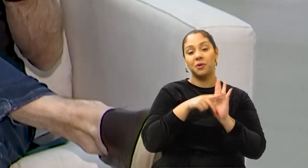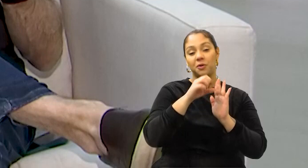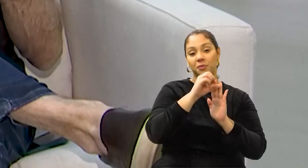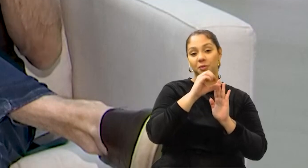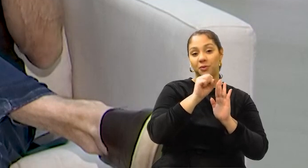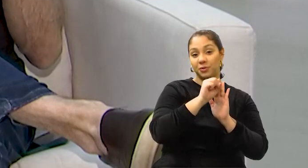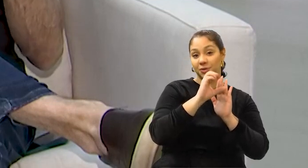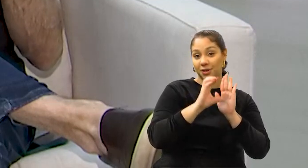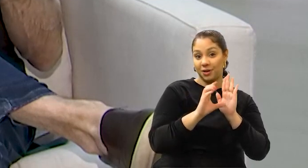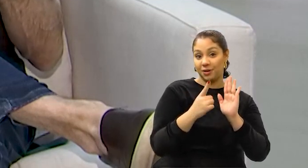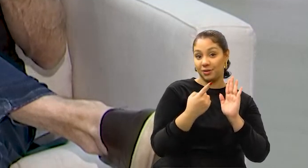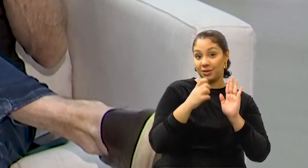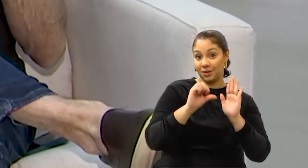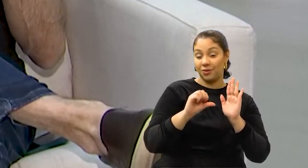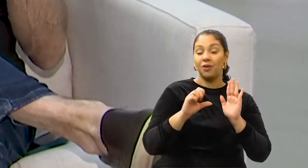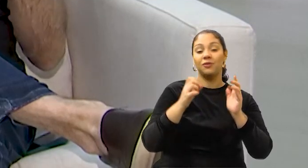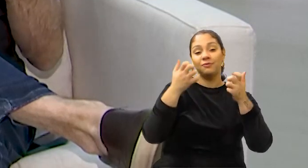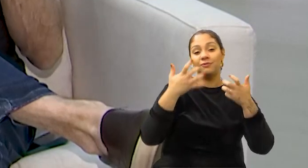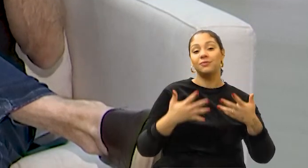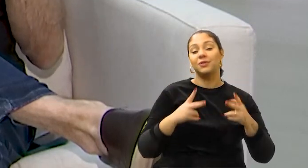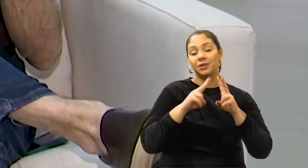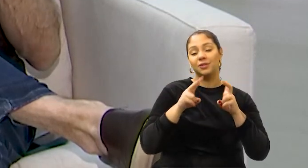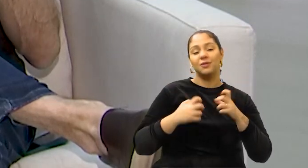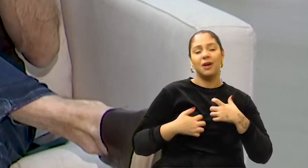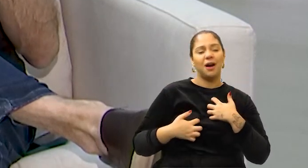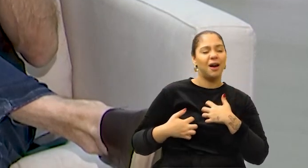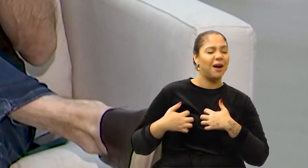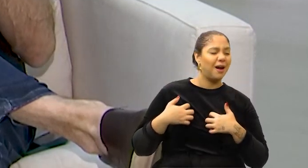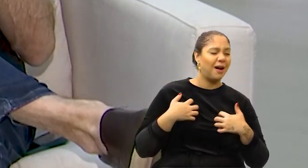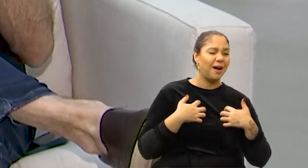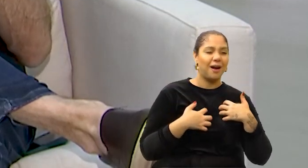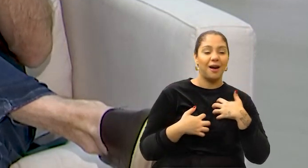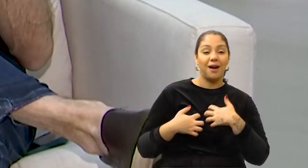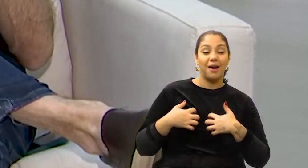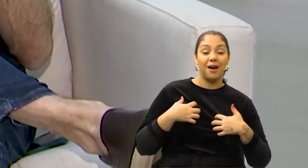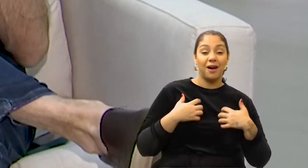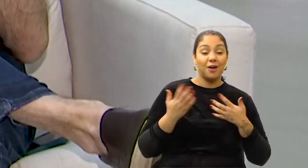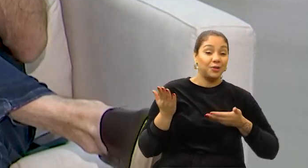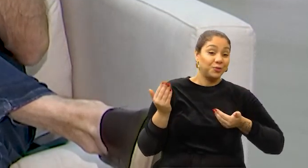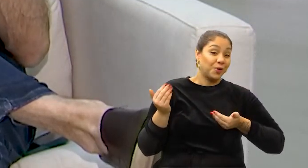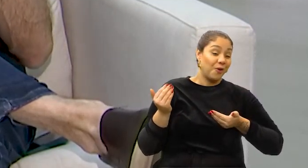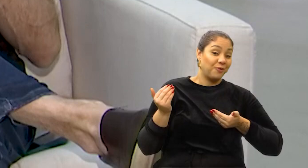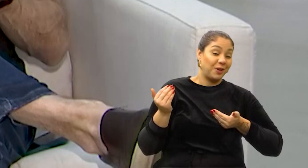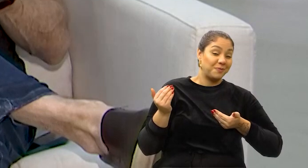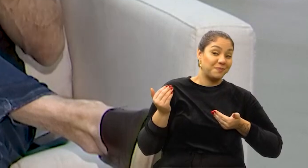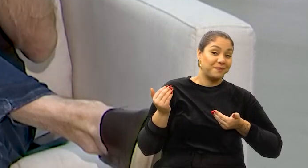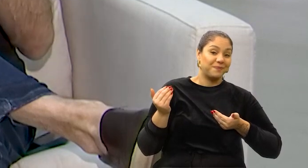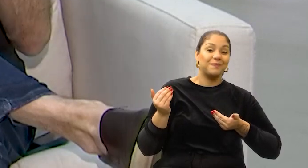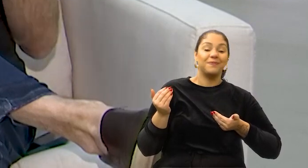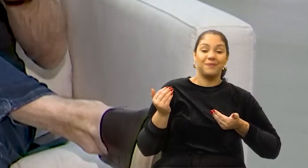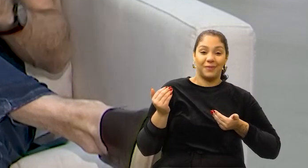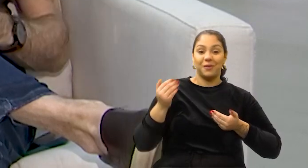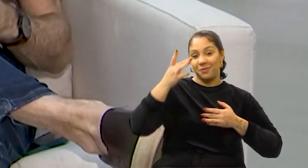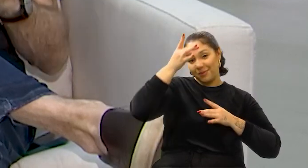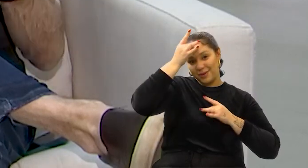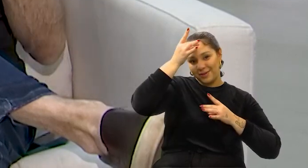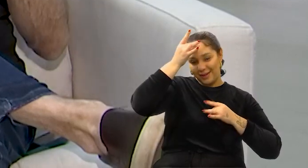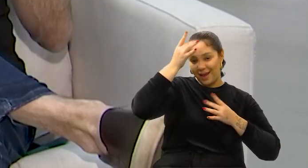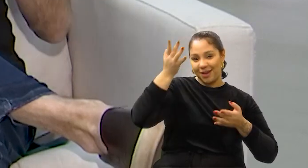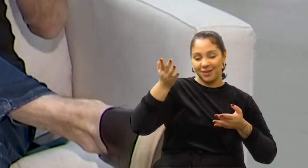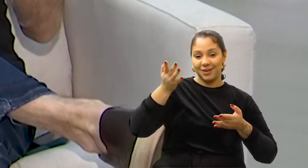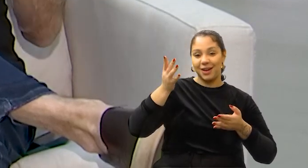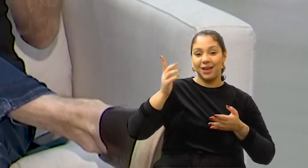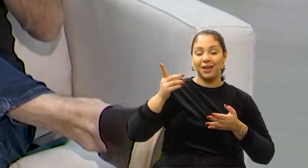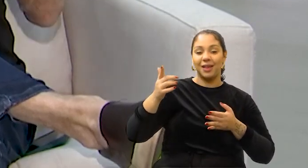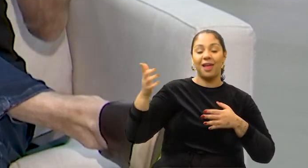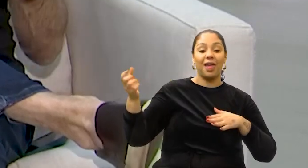século 19 né O Ateneu e que fala exatamente das angústias aí de um personagem de um jovem que é levado a um